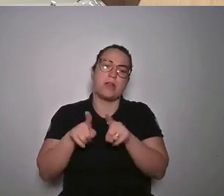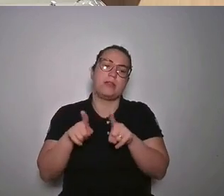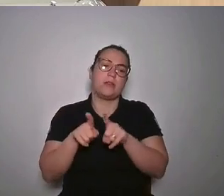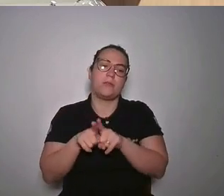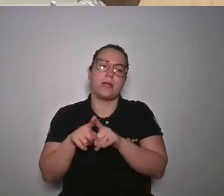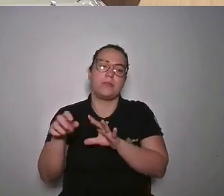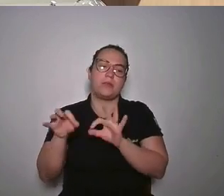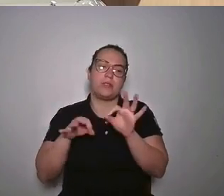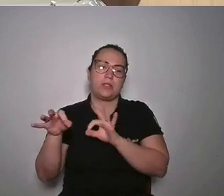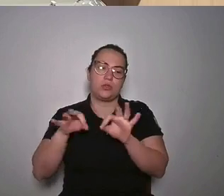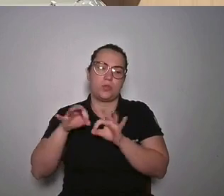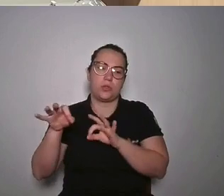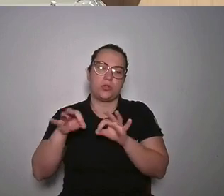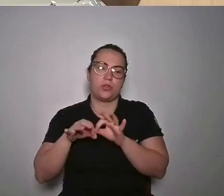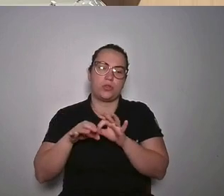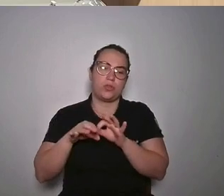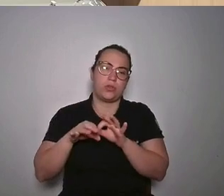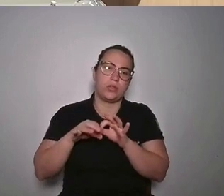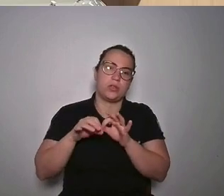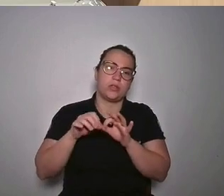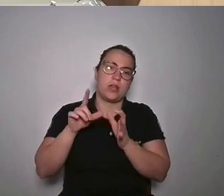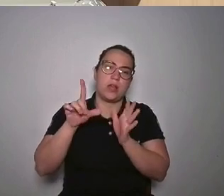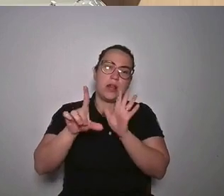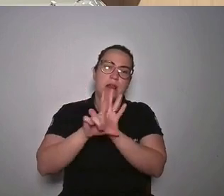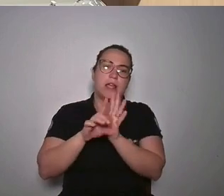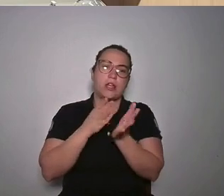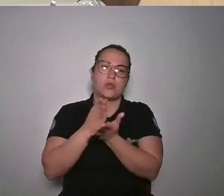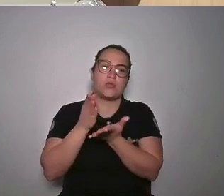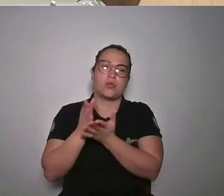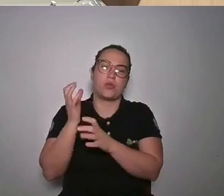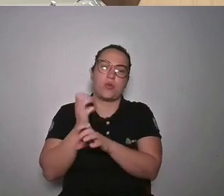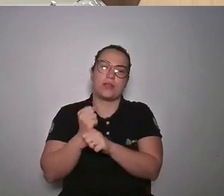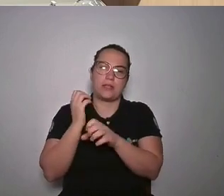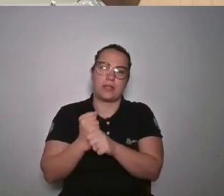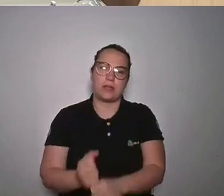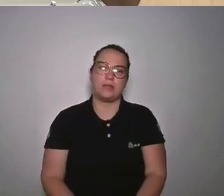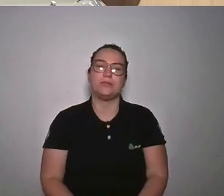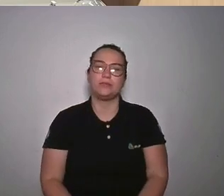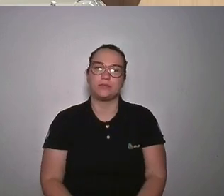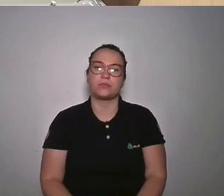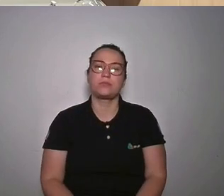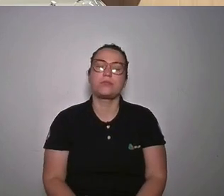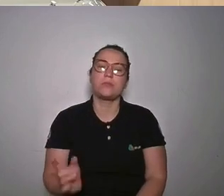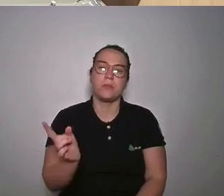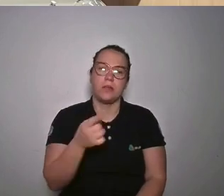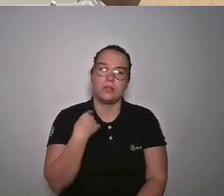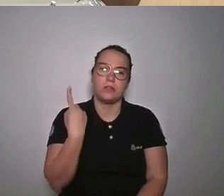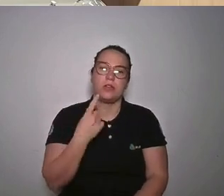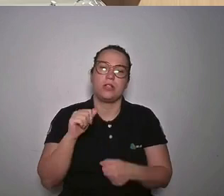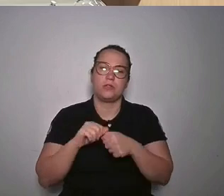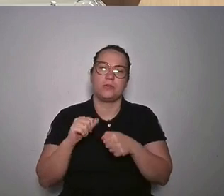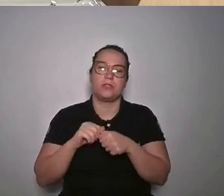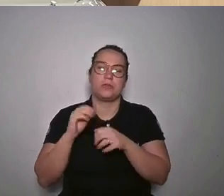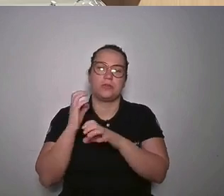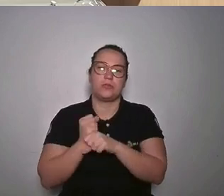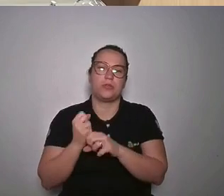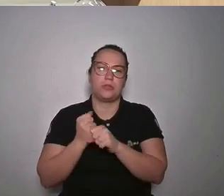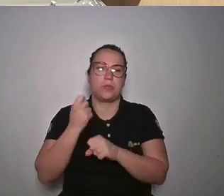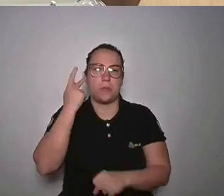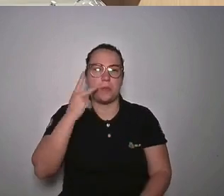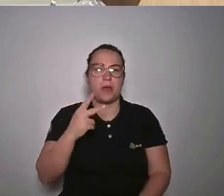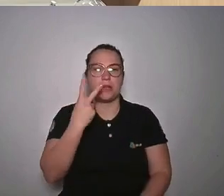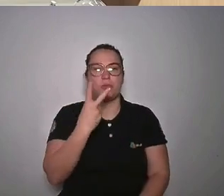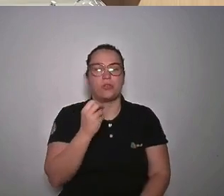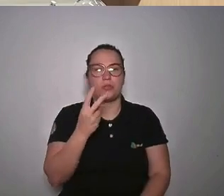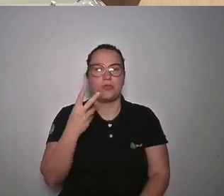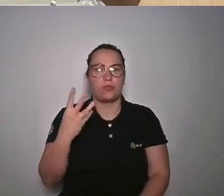na Lei de Diretriz Orçamentária. Então, nesse sentido, nós fizemos o orçamento para